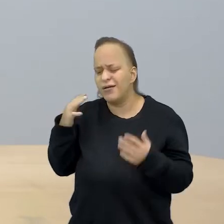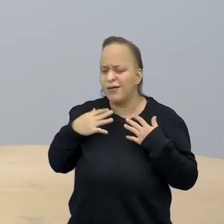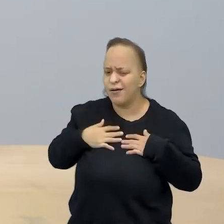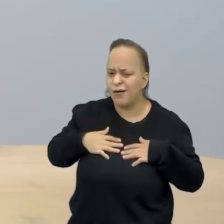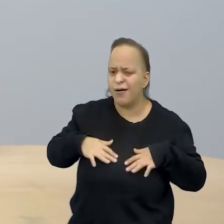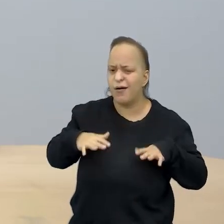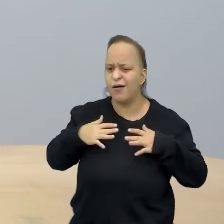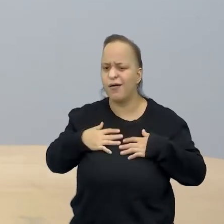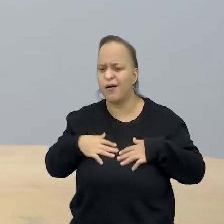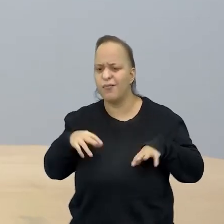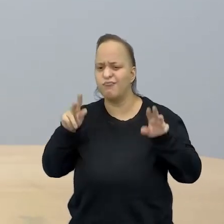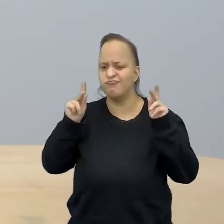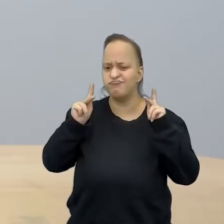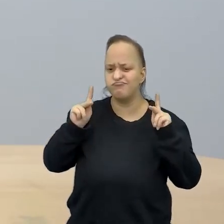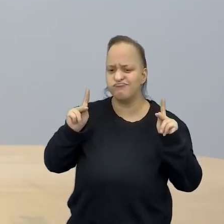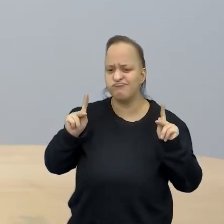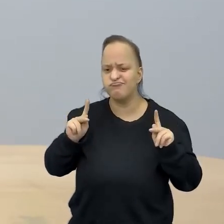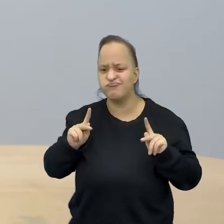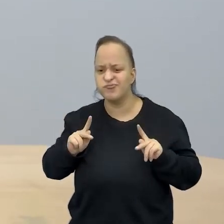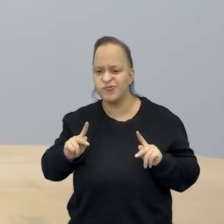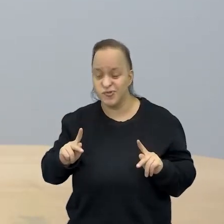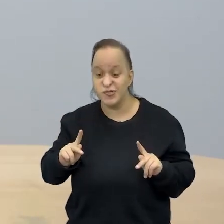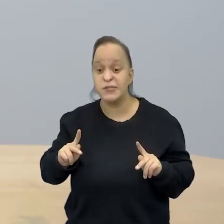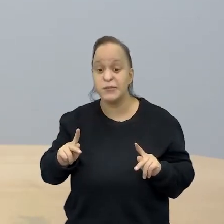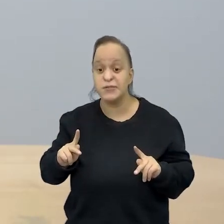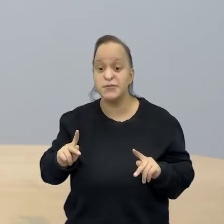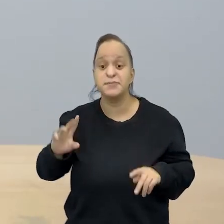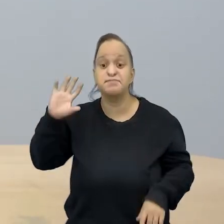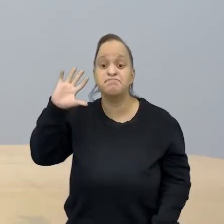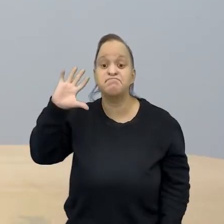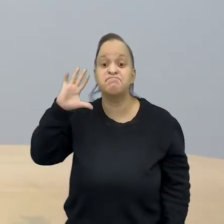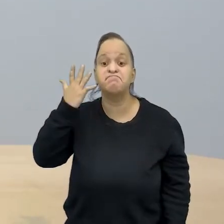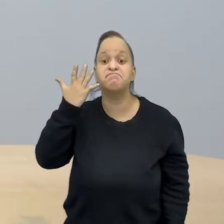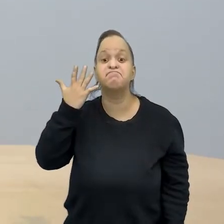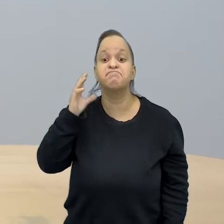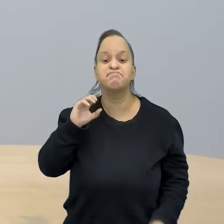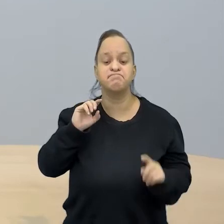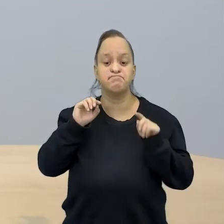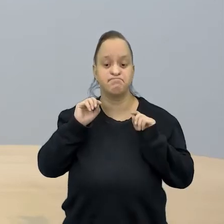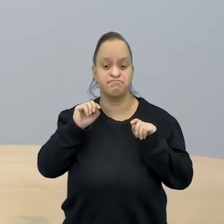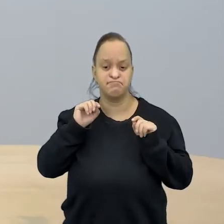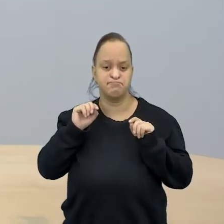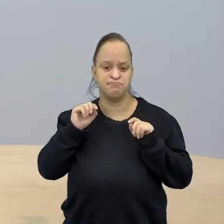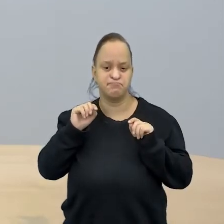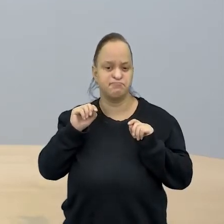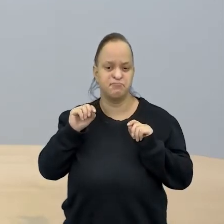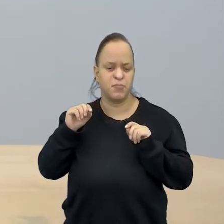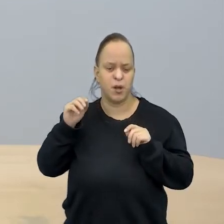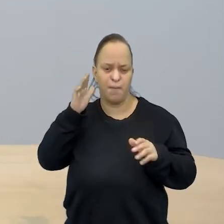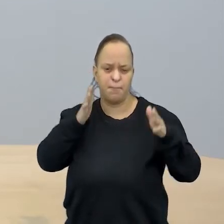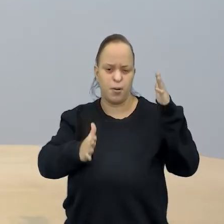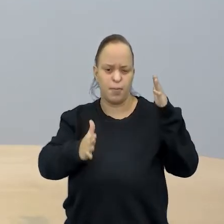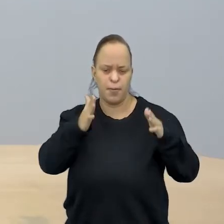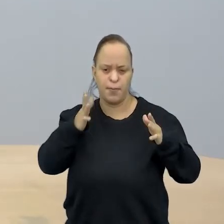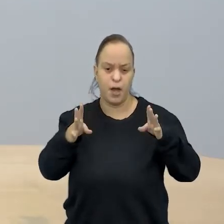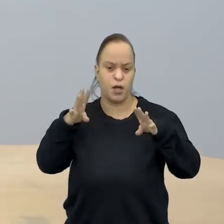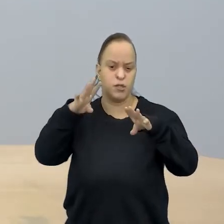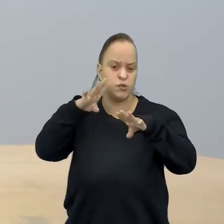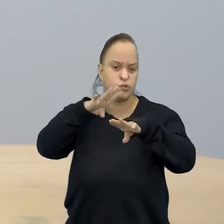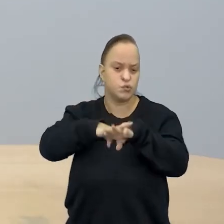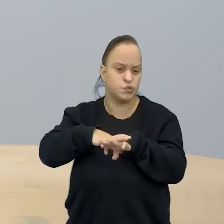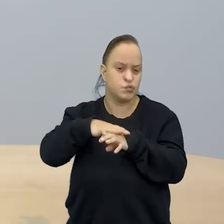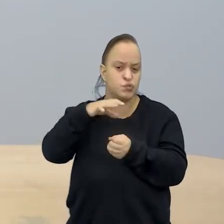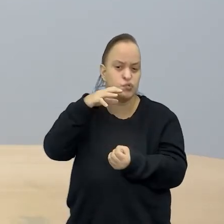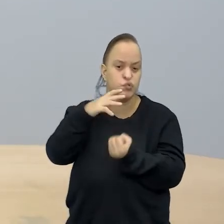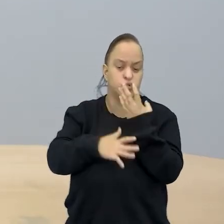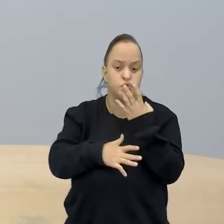que isso quer dizer. Então, o que acontece nesse processo do surgimento, do nascimento das prisões e da sua adoção como modelo de